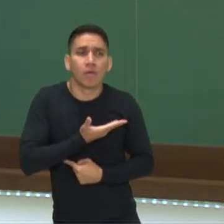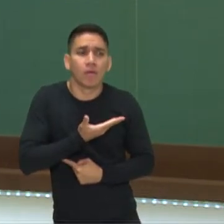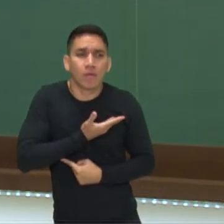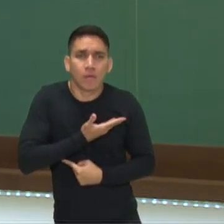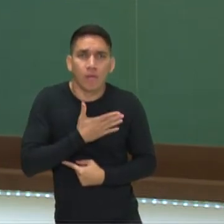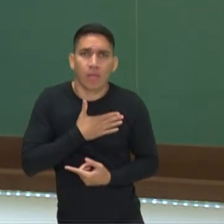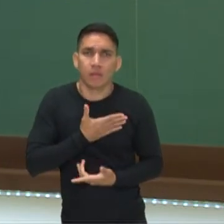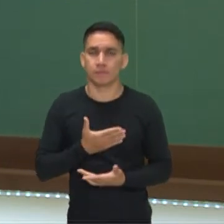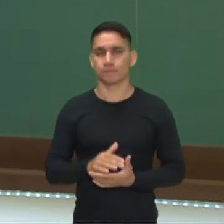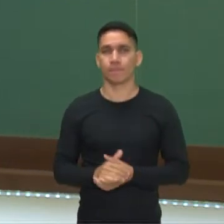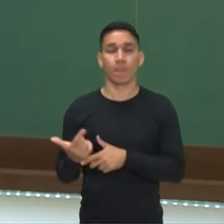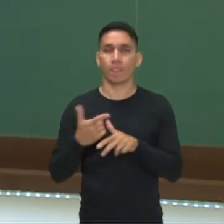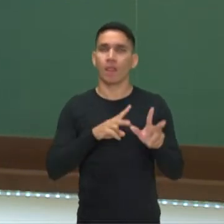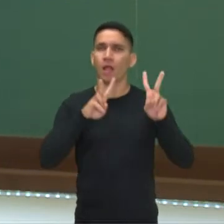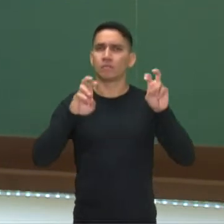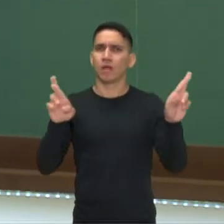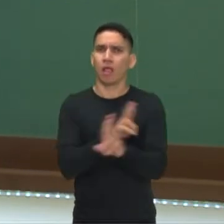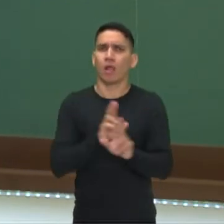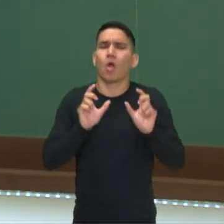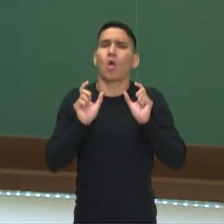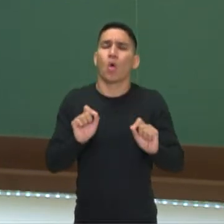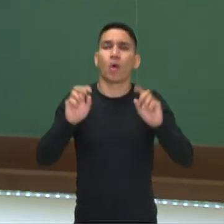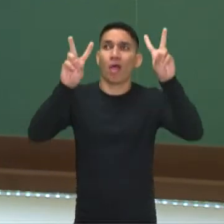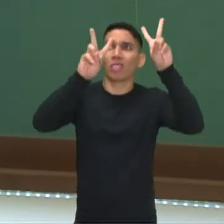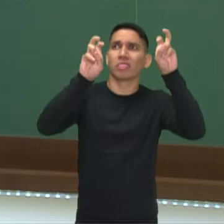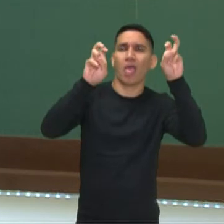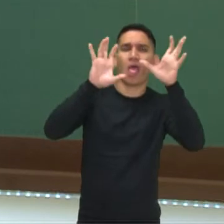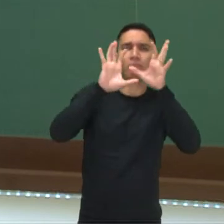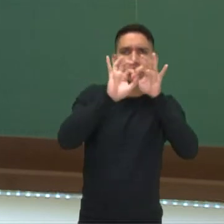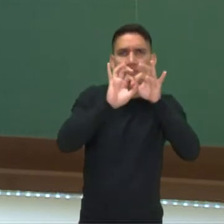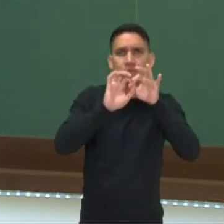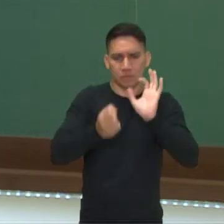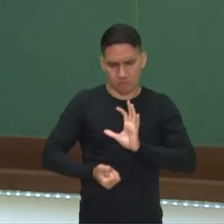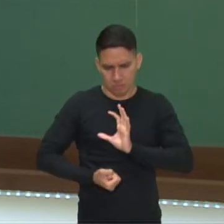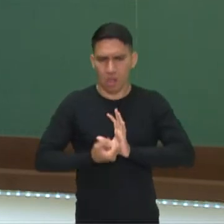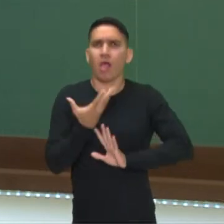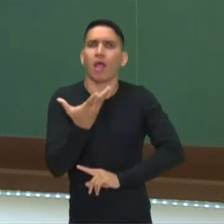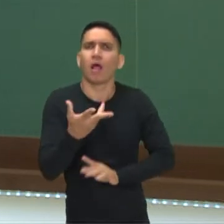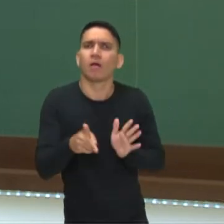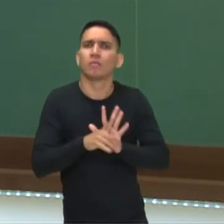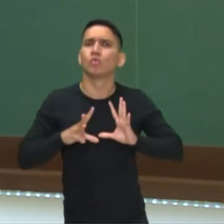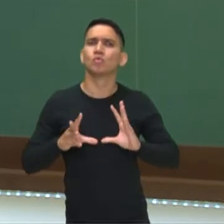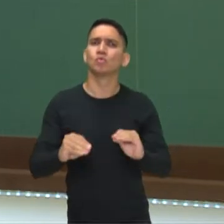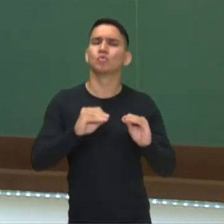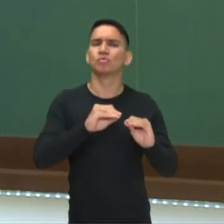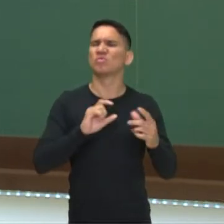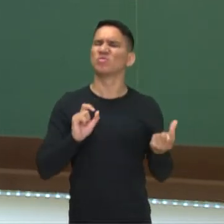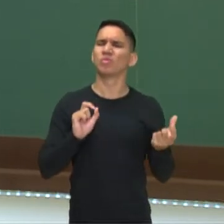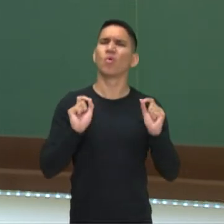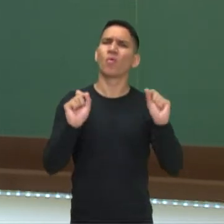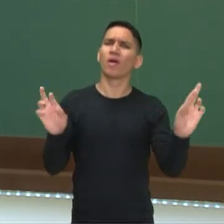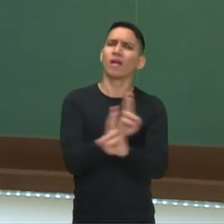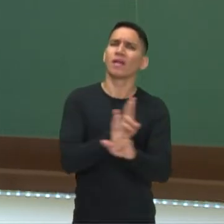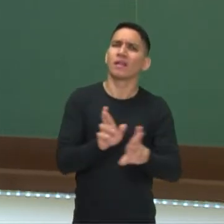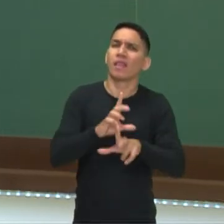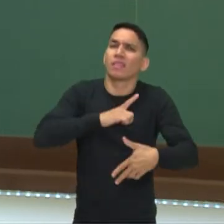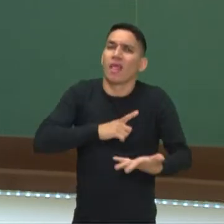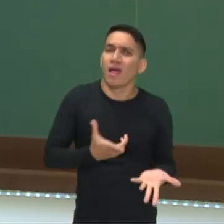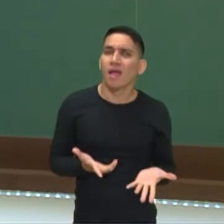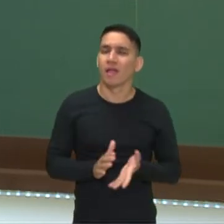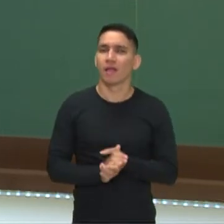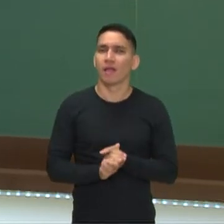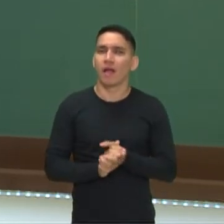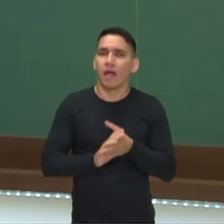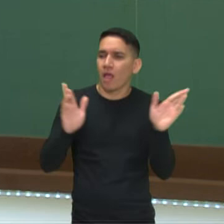esse trecho. Qual é a relação entre o título e o poema como um todo? O que tem a ver ali, né,